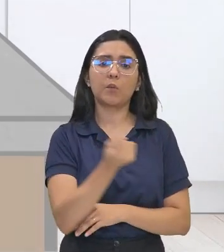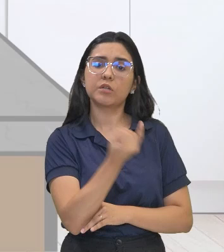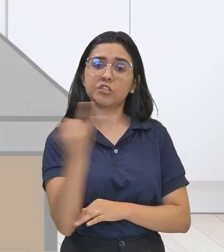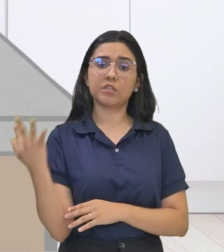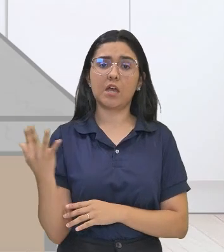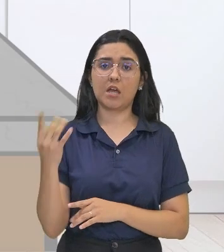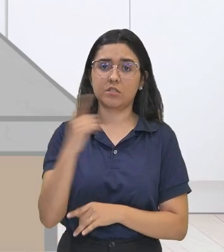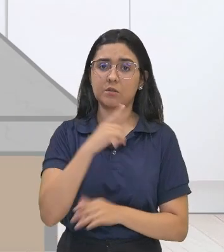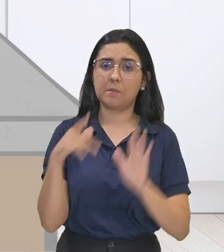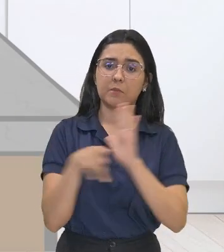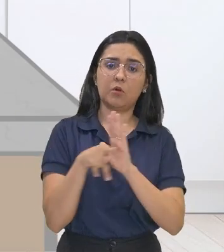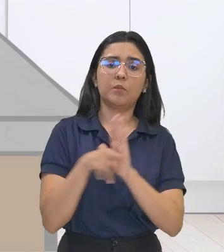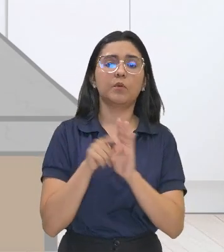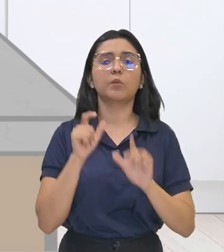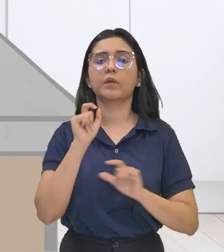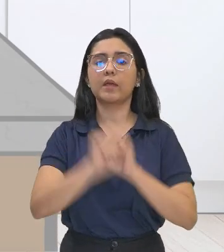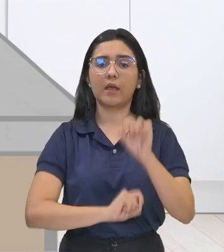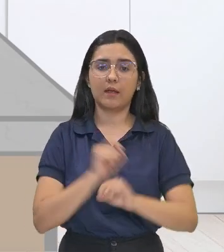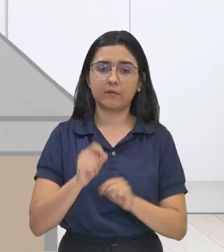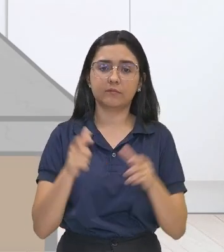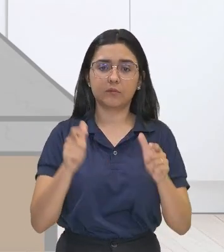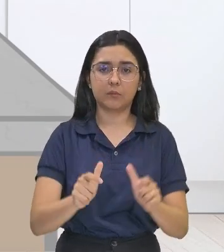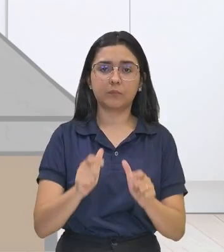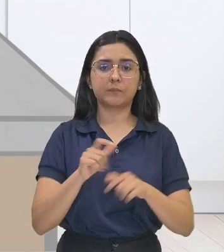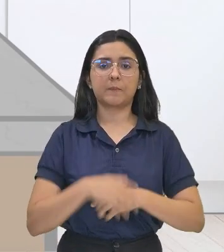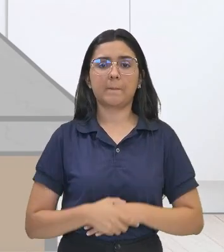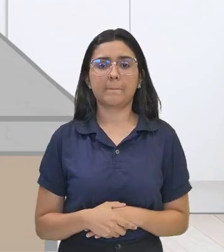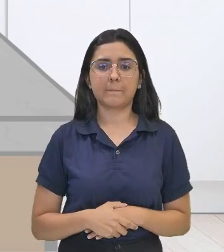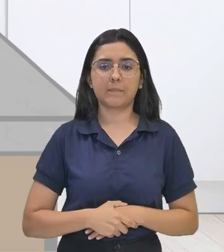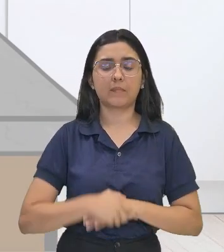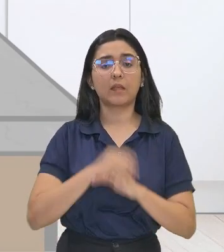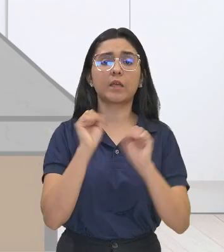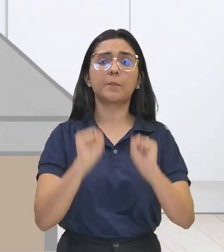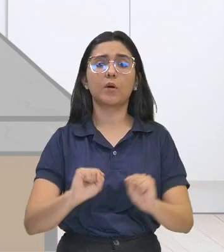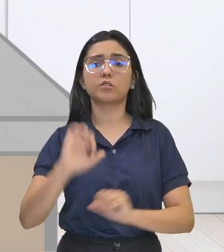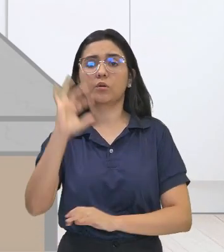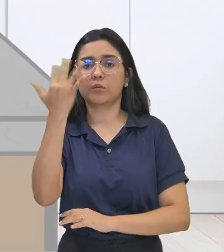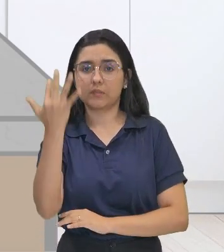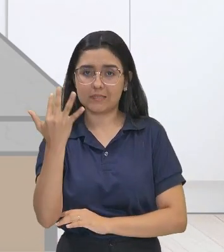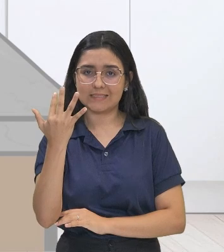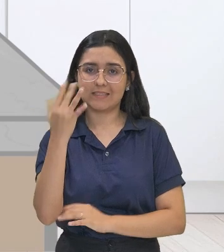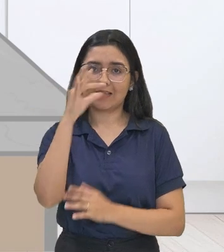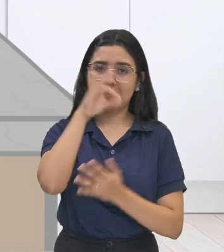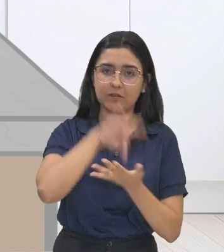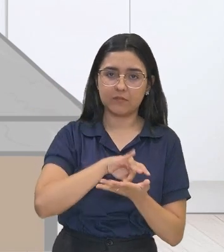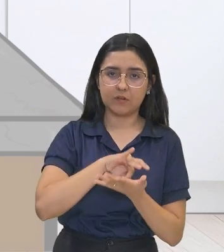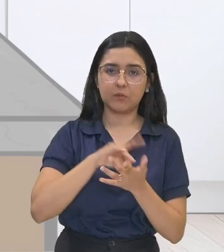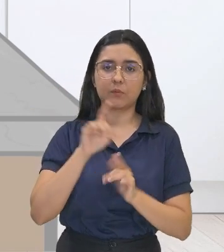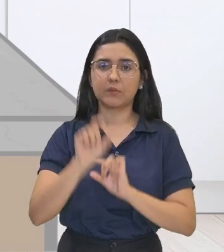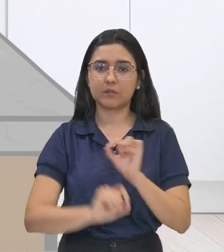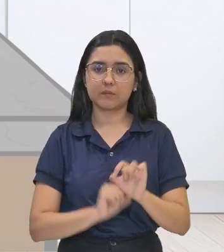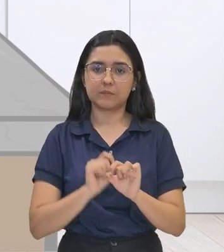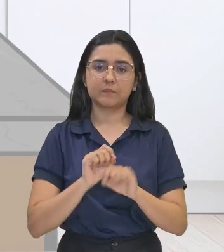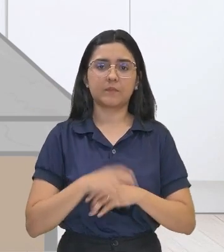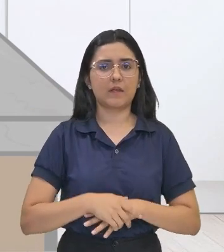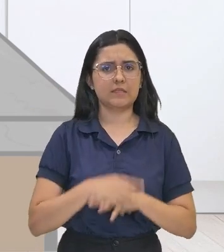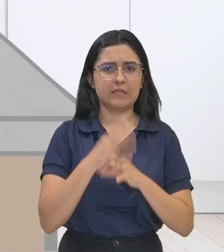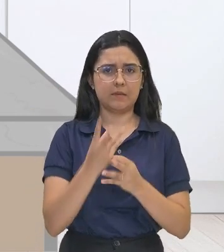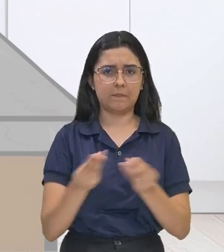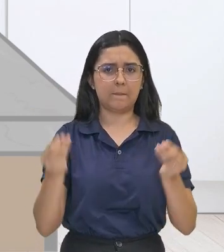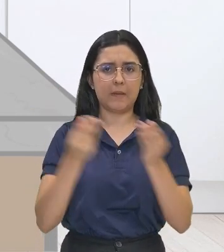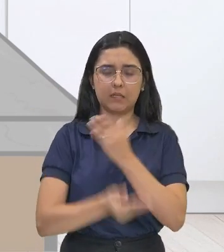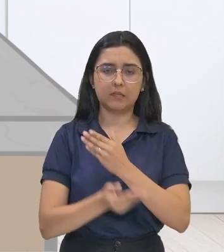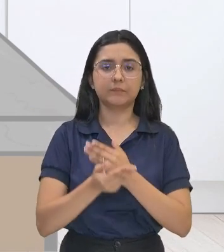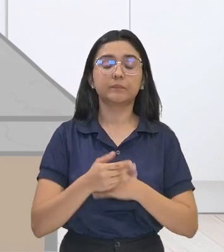né, ali formada, mas o que pode acontecer na realidade é alguma coisa se perder.